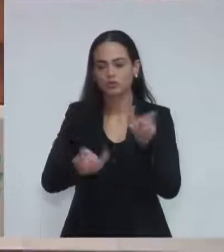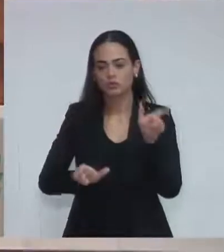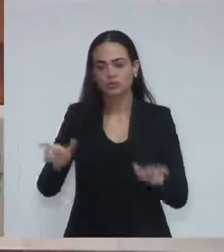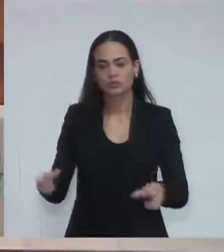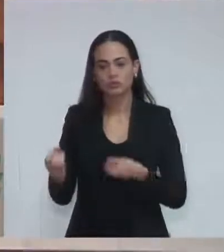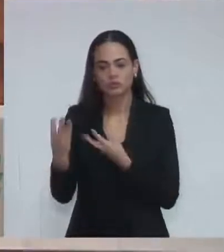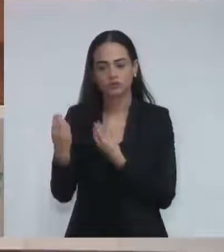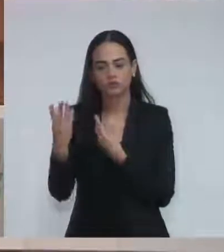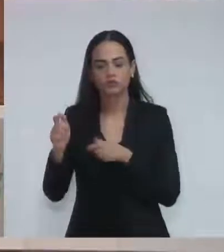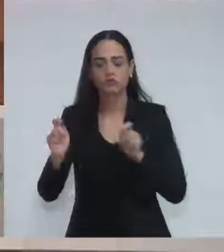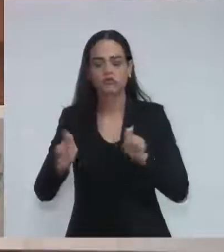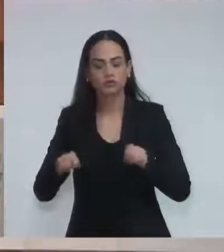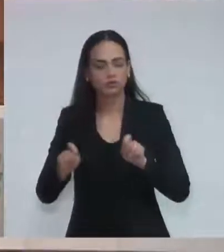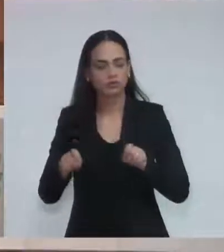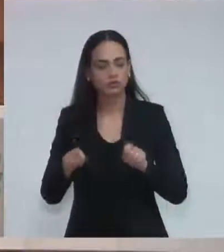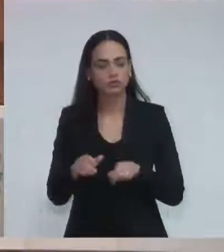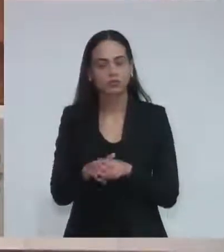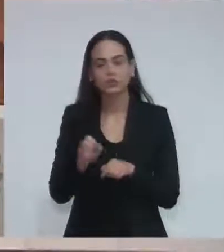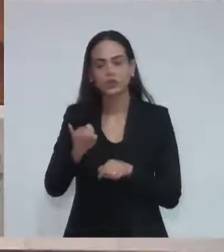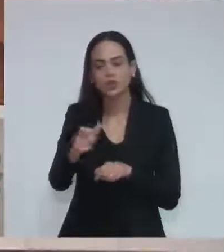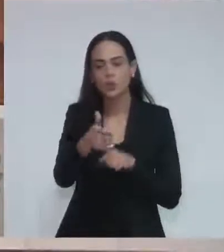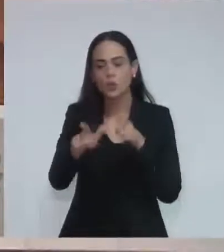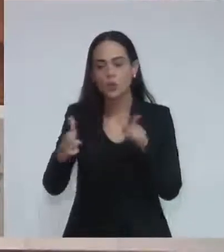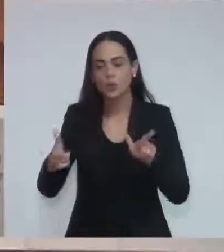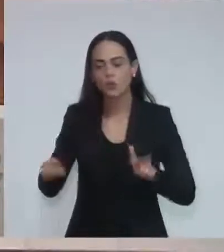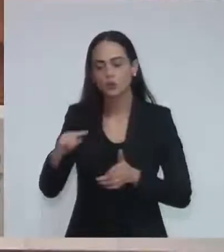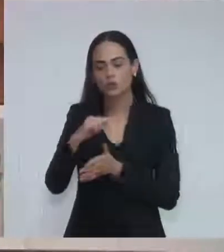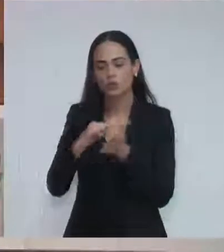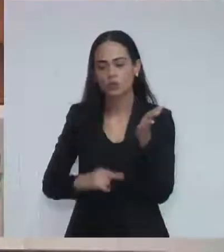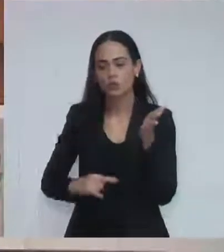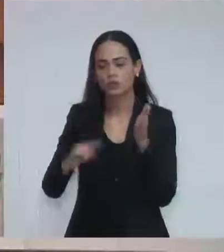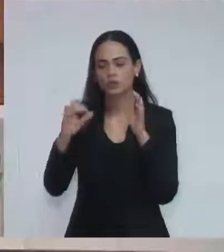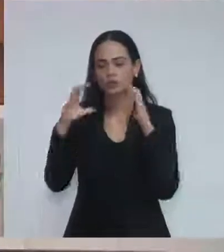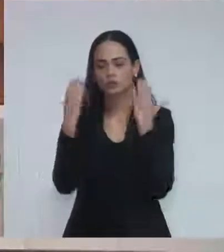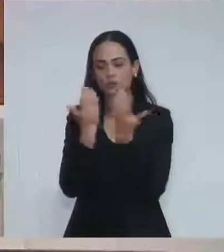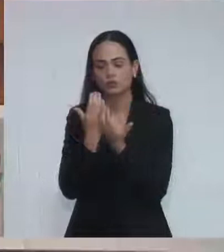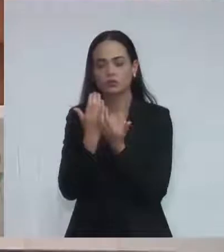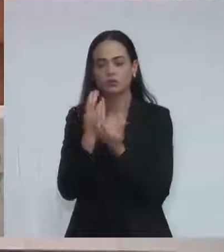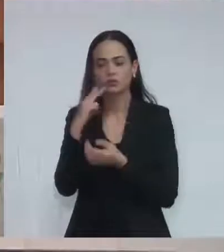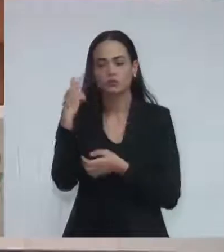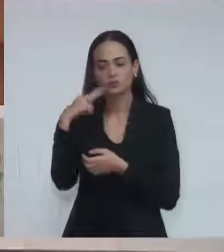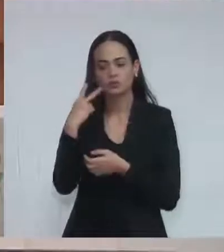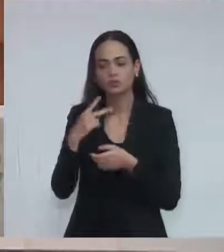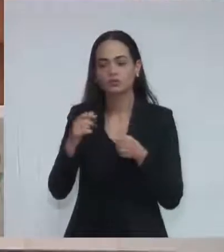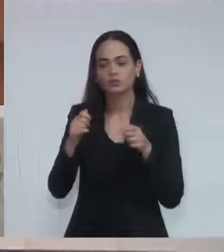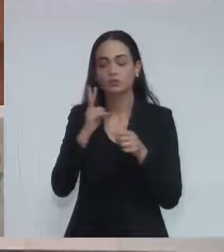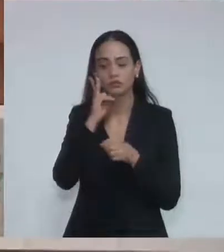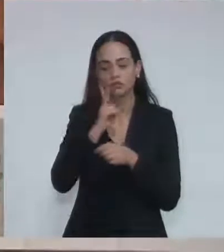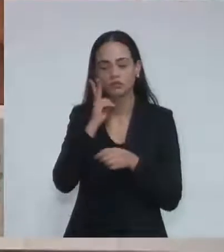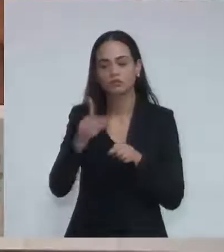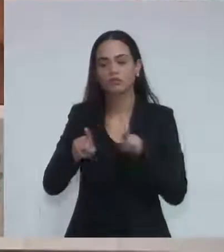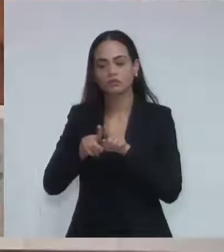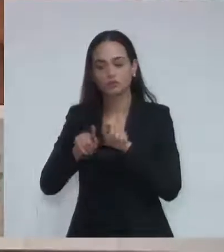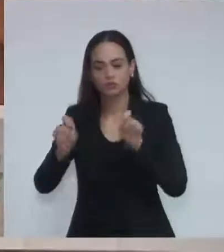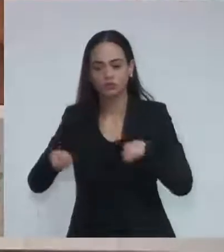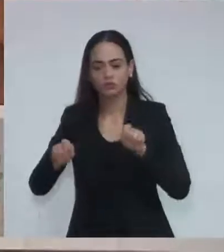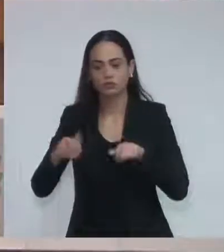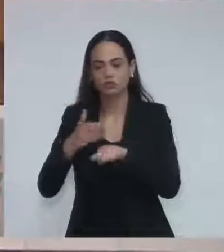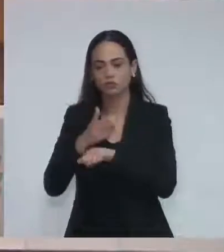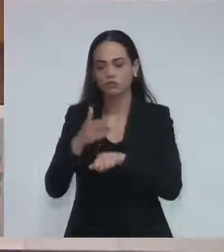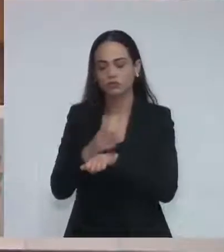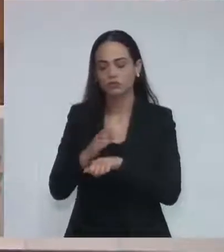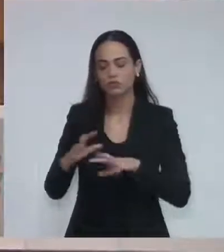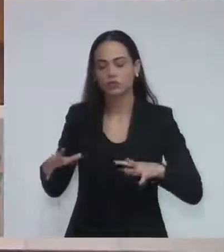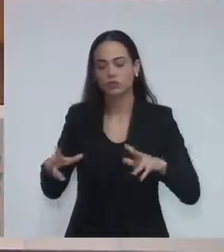a receber com respeito qualquer requerimento proveniente da Câmara Municipal ou qualquer órgão de fiscalização externa, com o respeito e atenção que